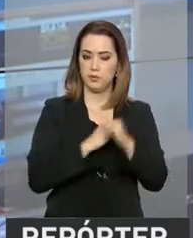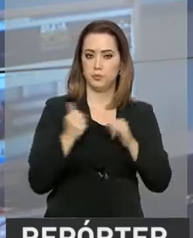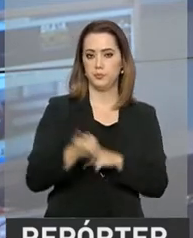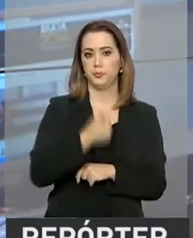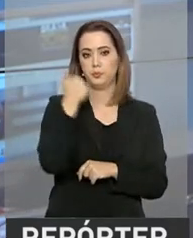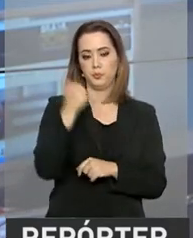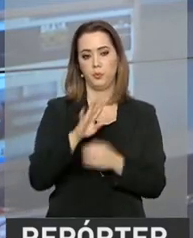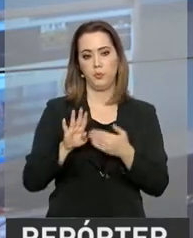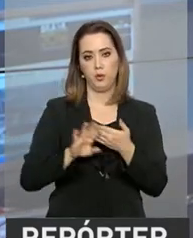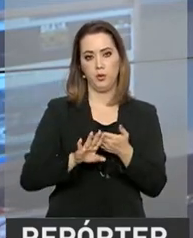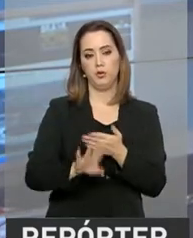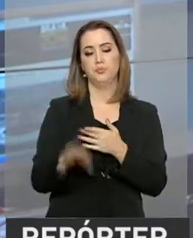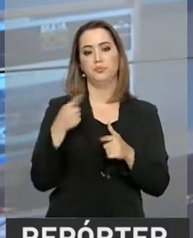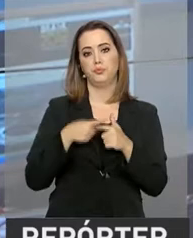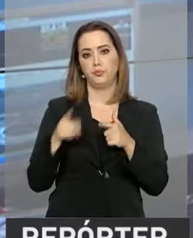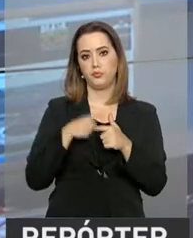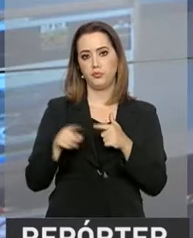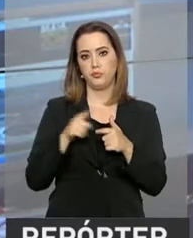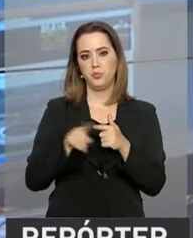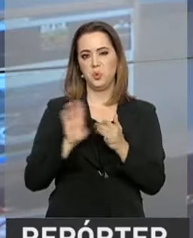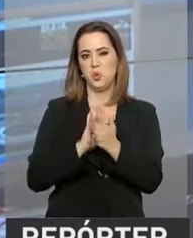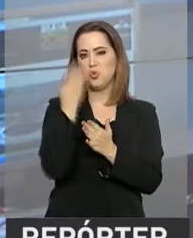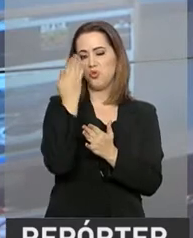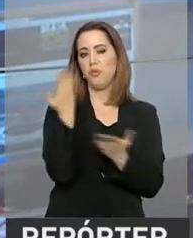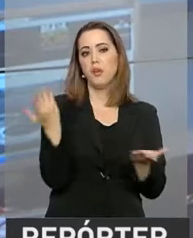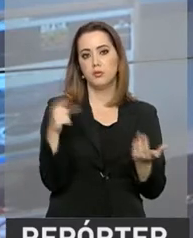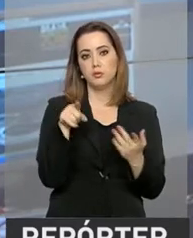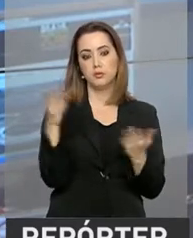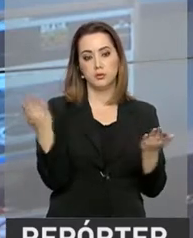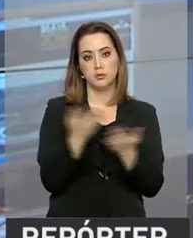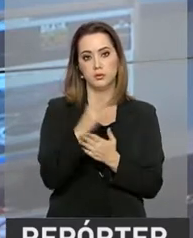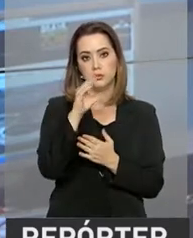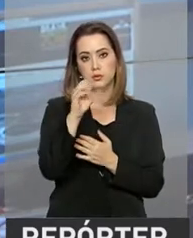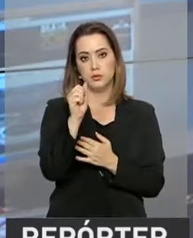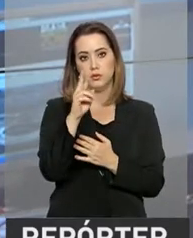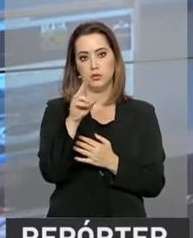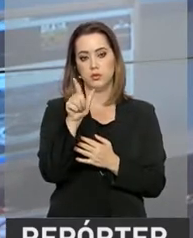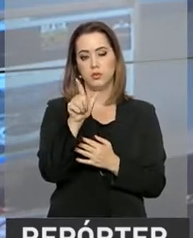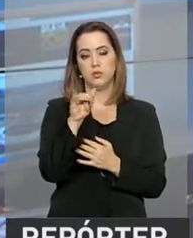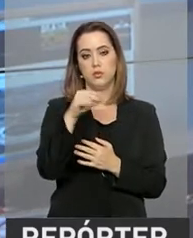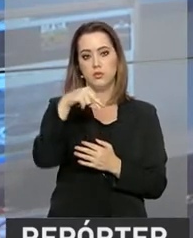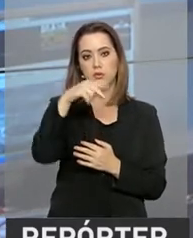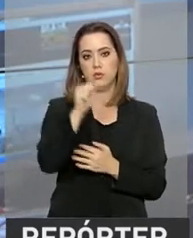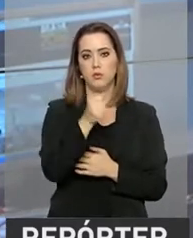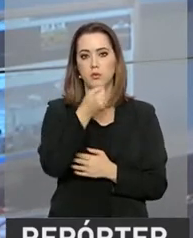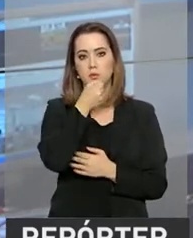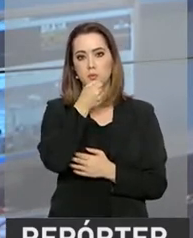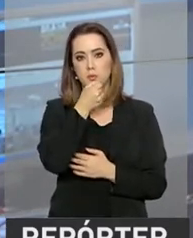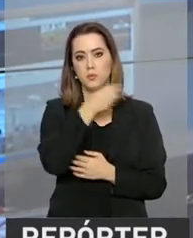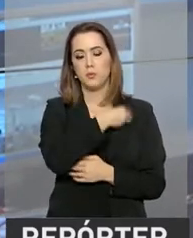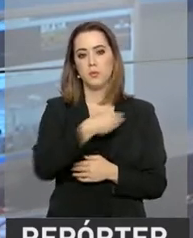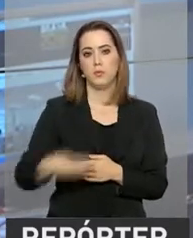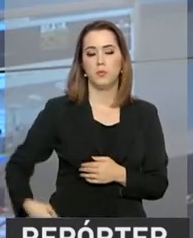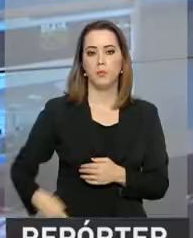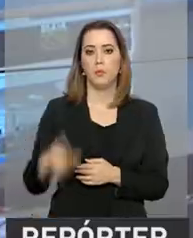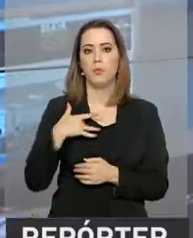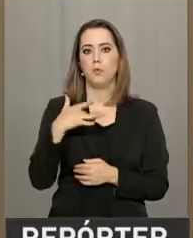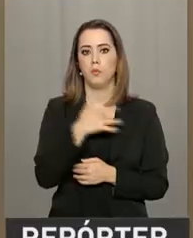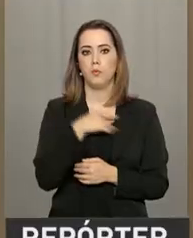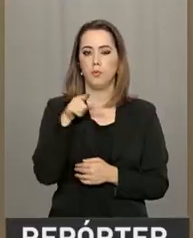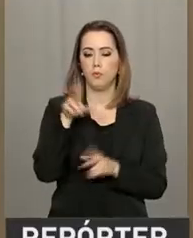evitar fraudes a repórter carolina becker conversou com o ministro da saúde sobre esse assunto